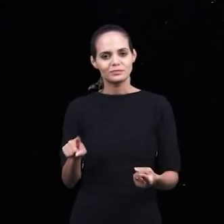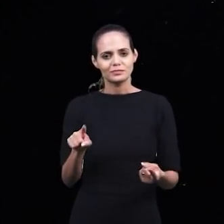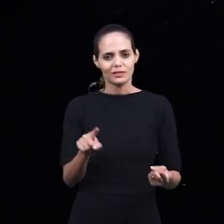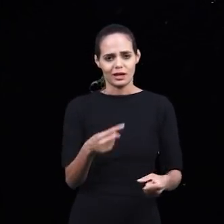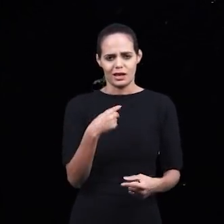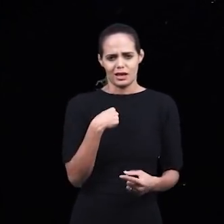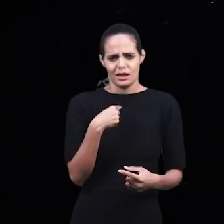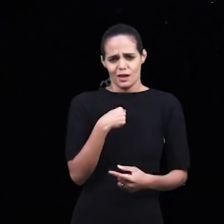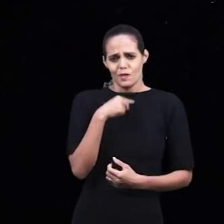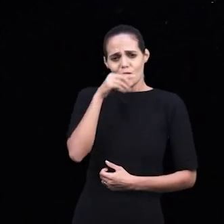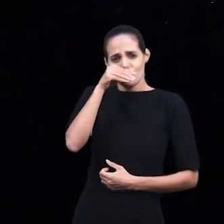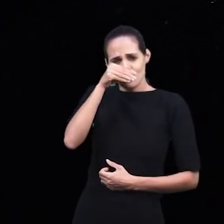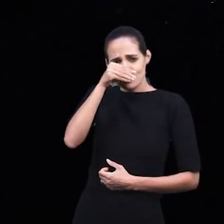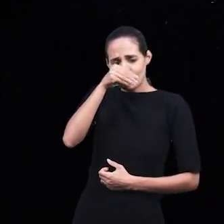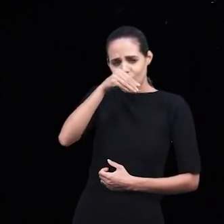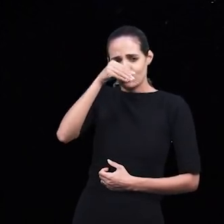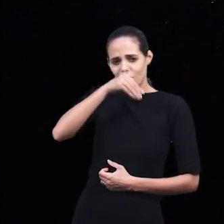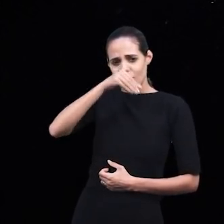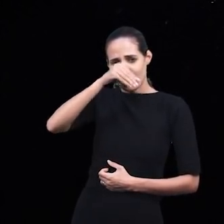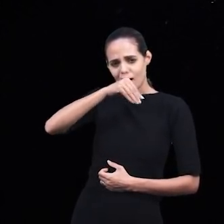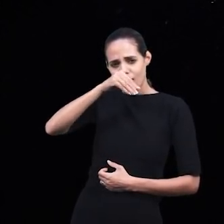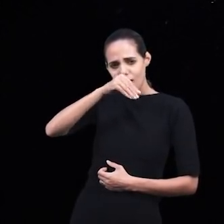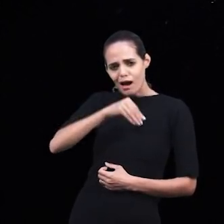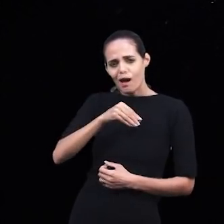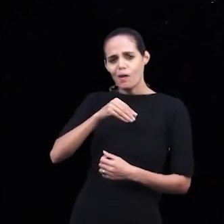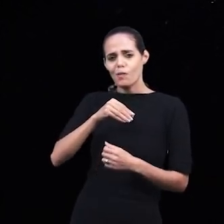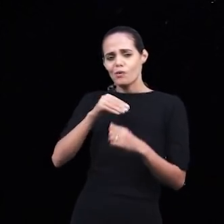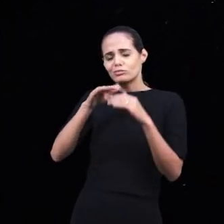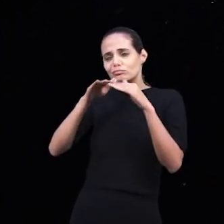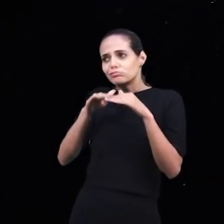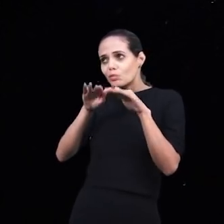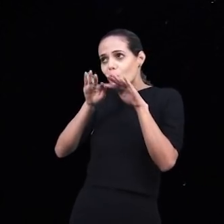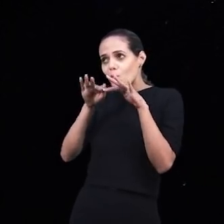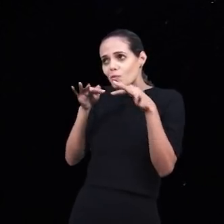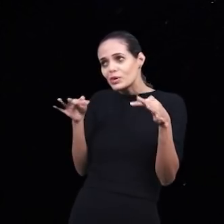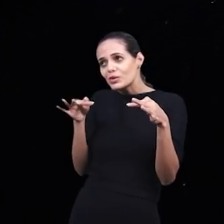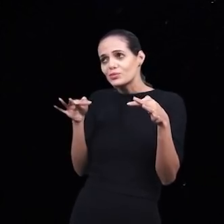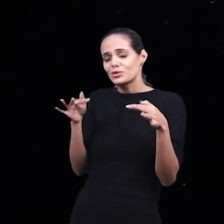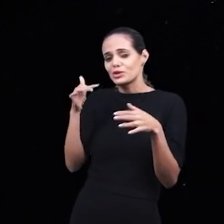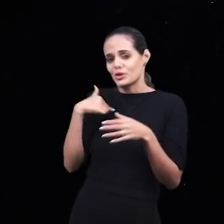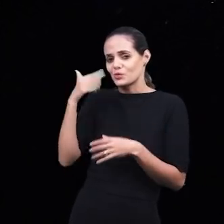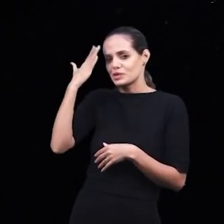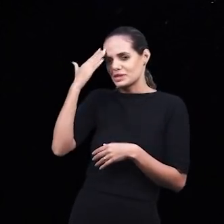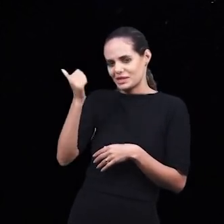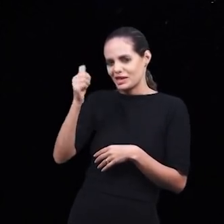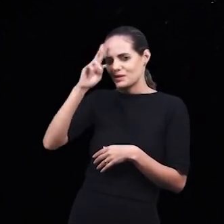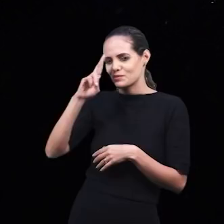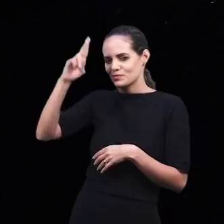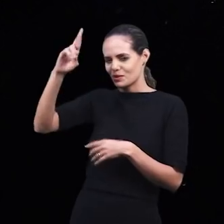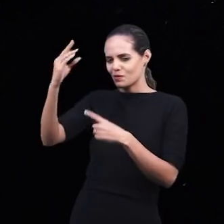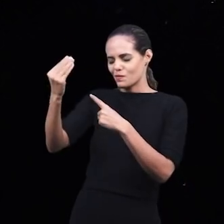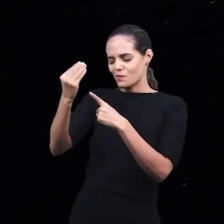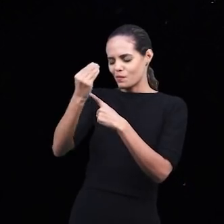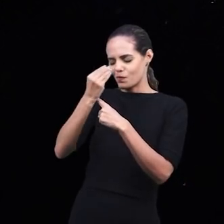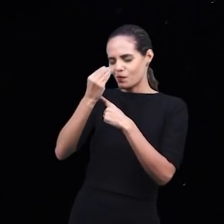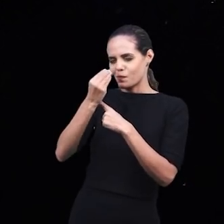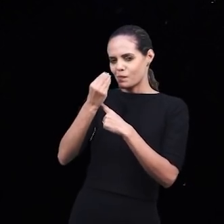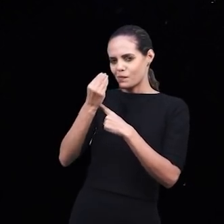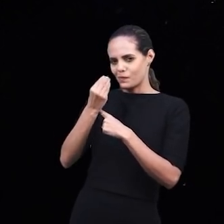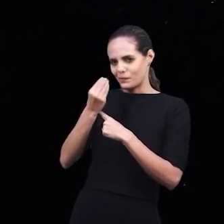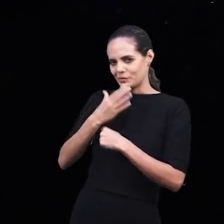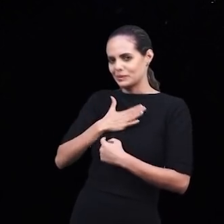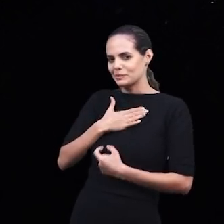Tão frágil, tão pequeno sou, cuida de mim